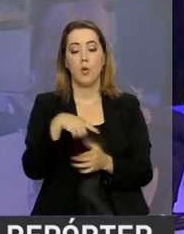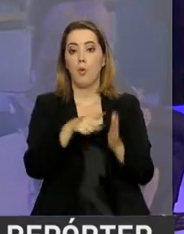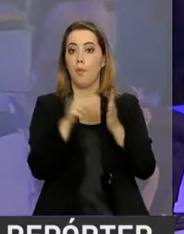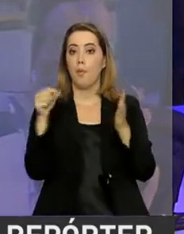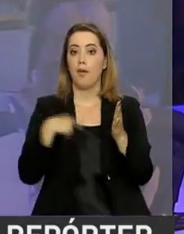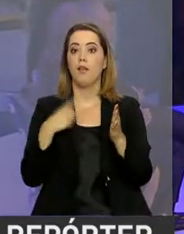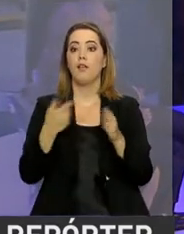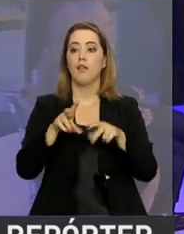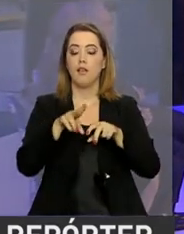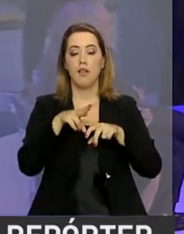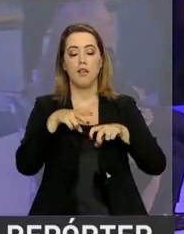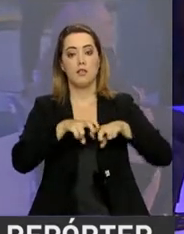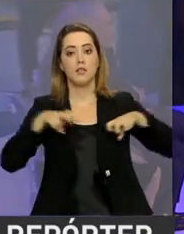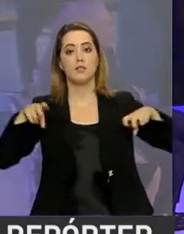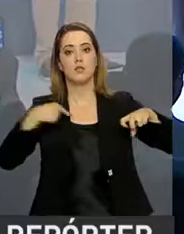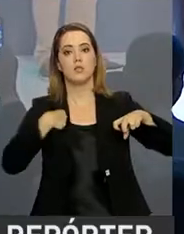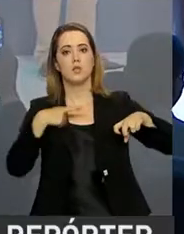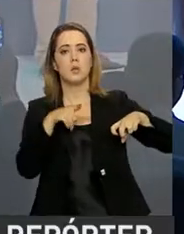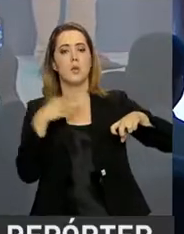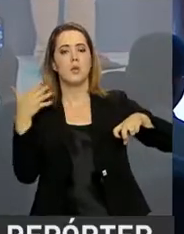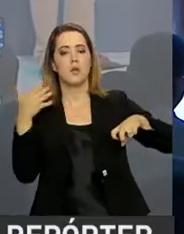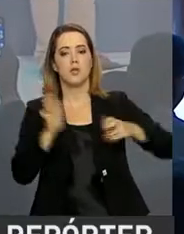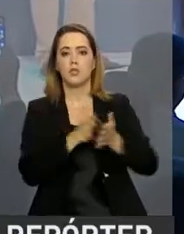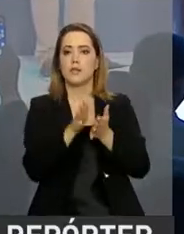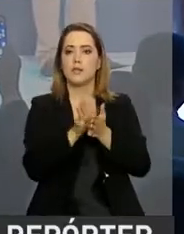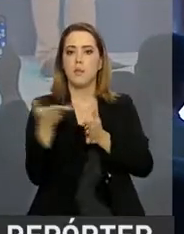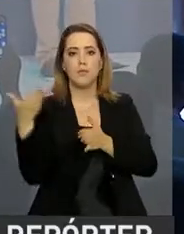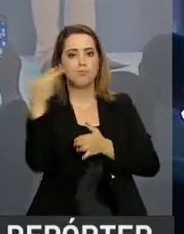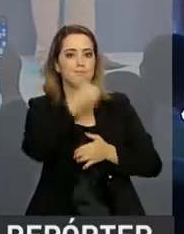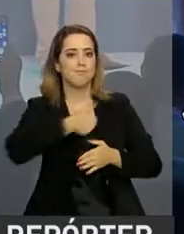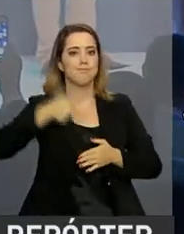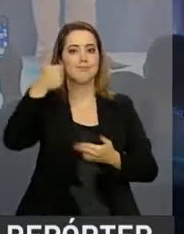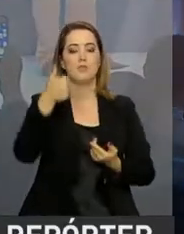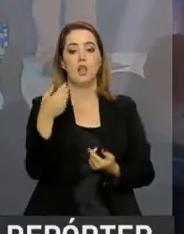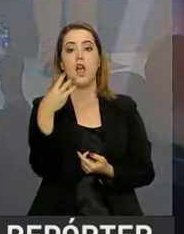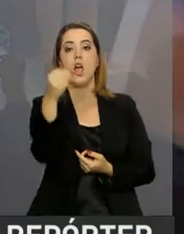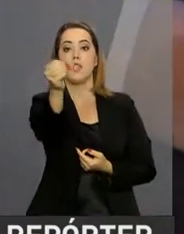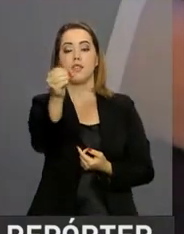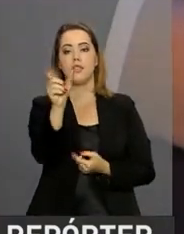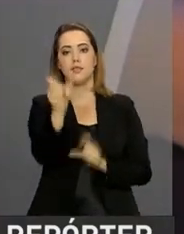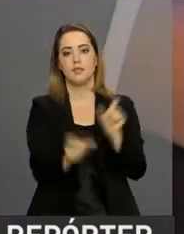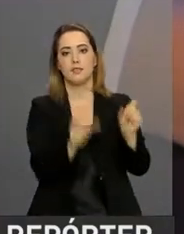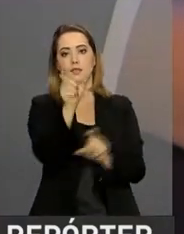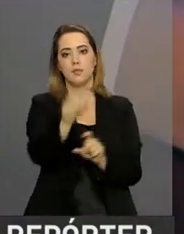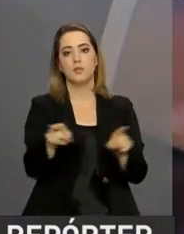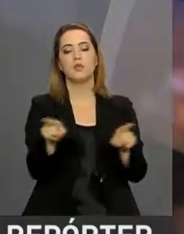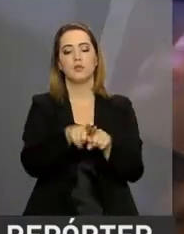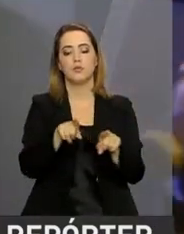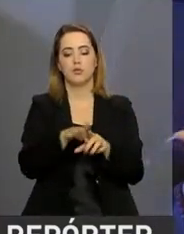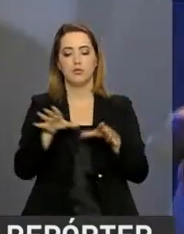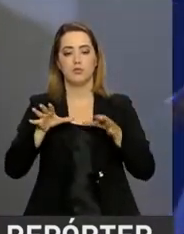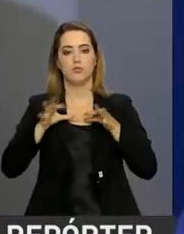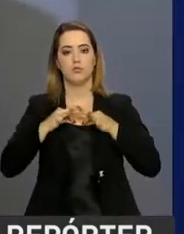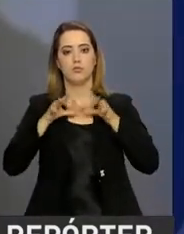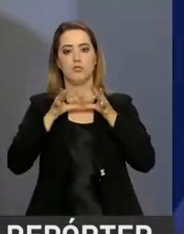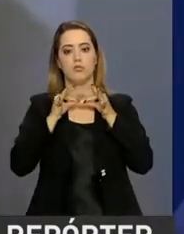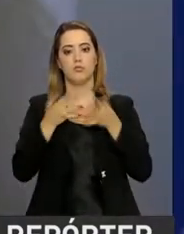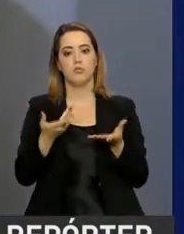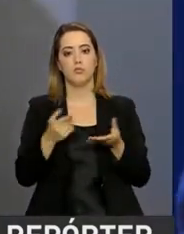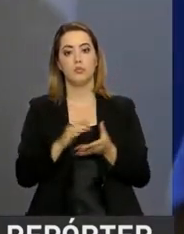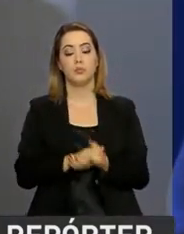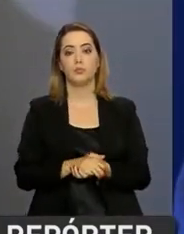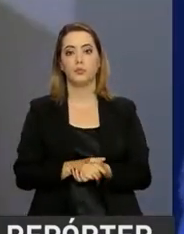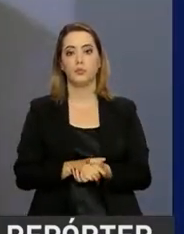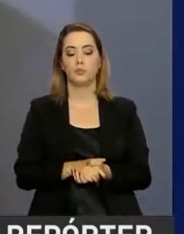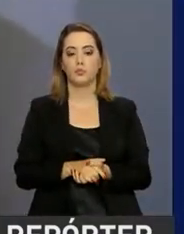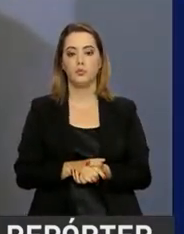Planalto foi palco de clássicos do samba. 30 personalidades e instituições também receberam a comenda. E viva o